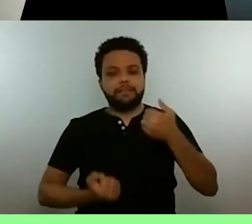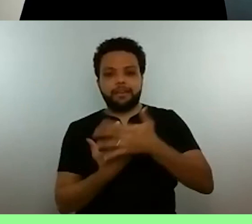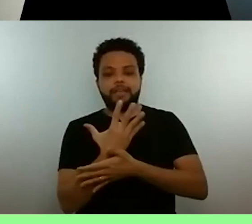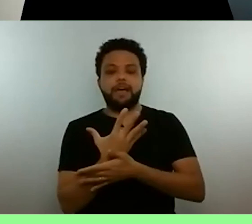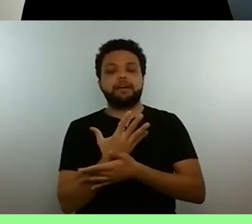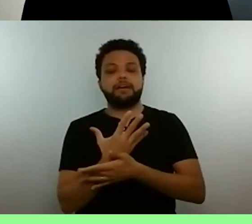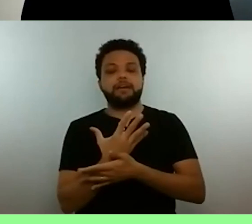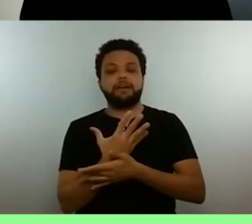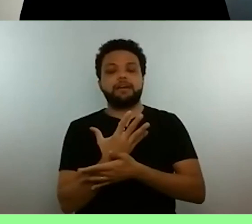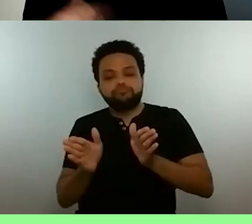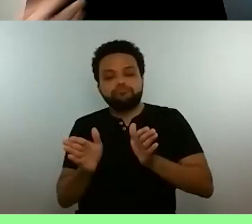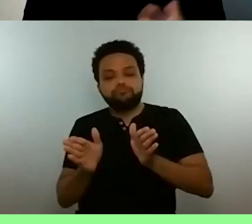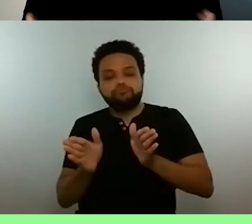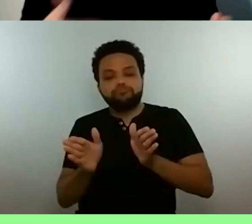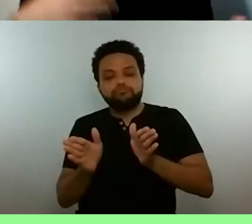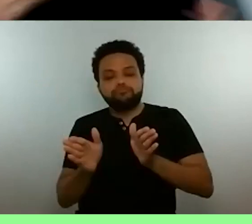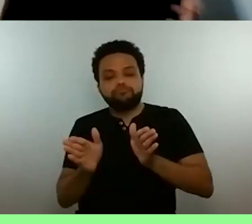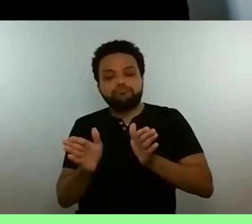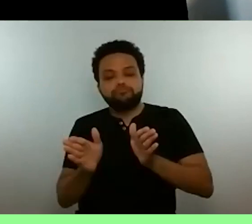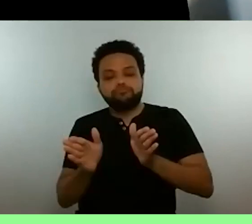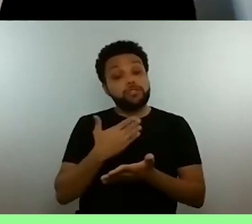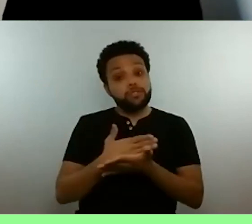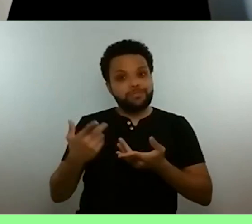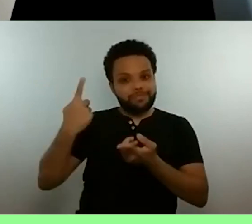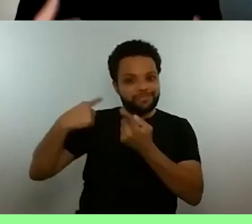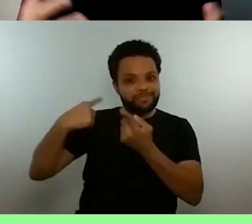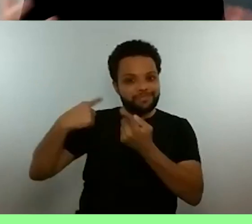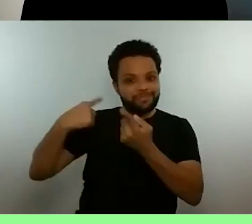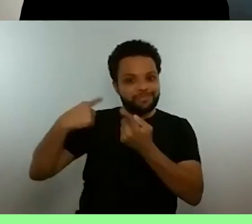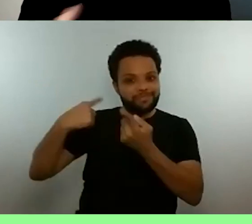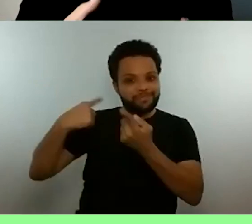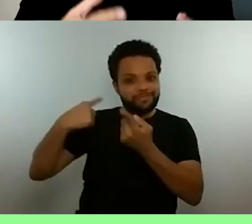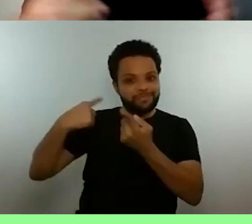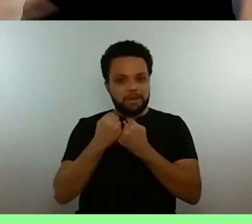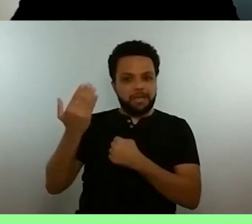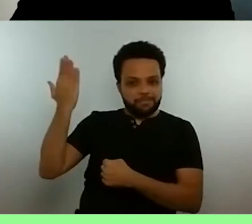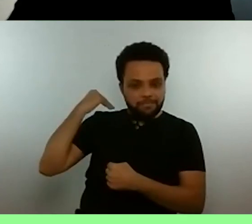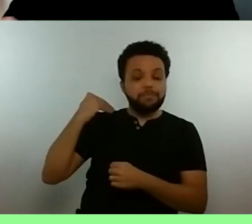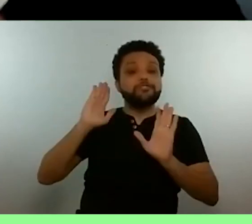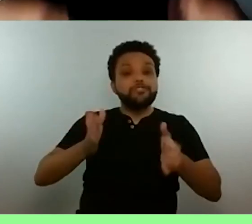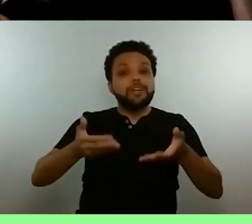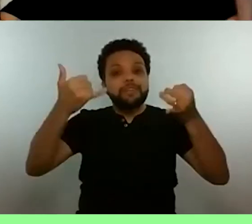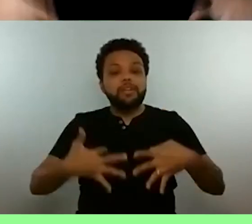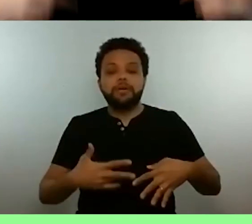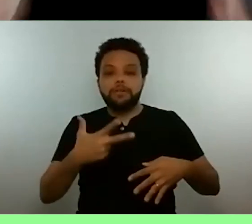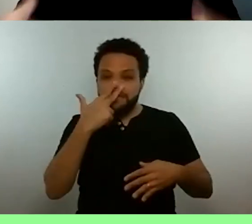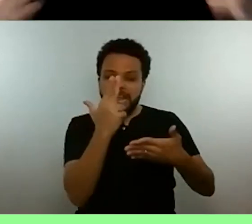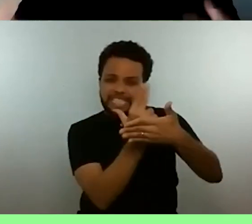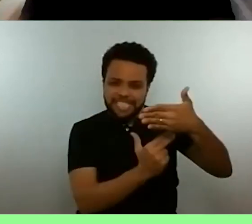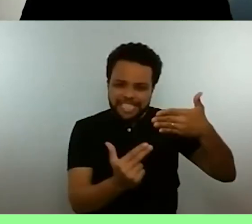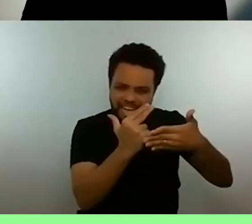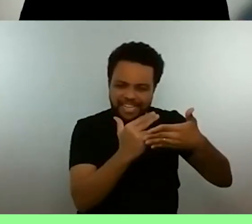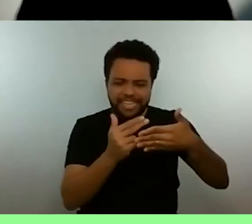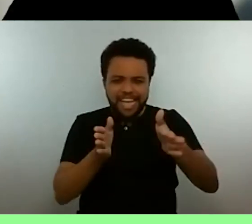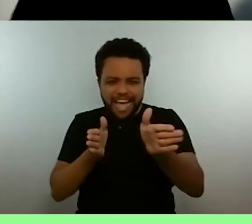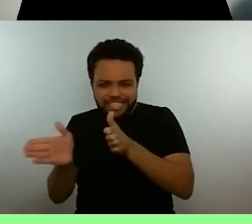até falou assim, se o design é uma questão de design acessível. O design acessível ele é um pleonasmo, né? A gente está reforçando aquilo que o design